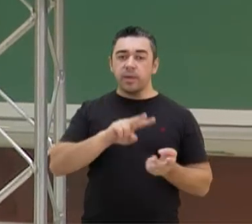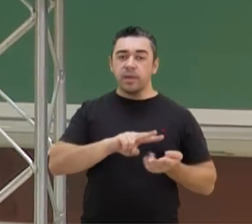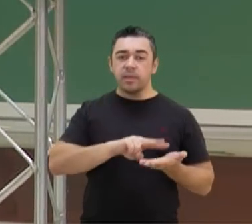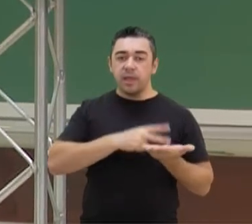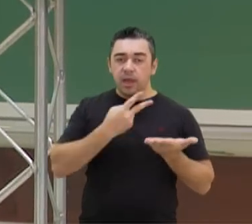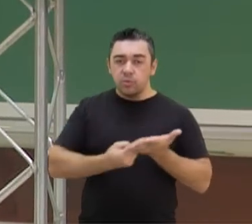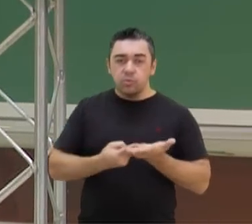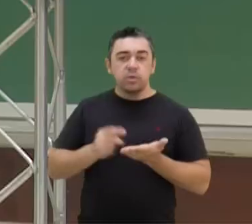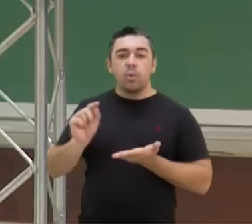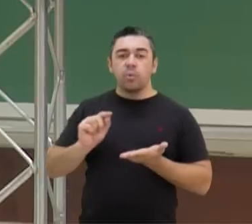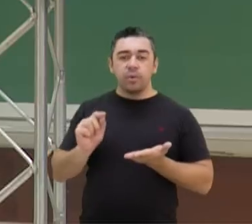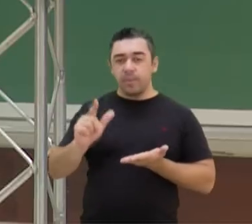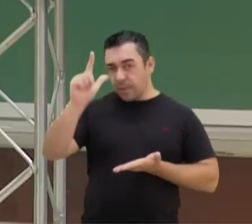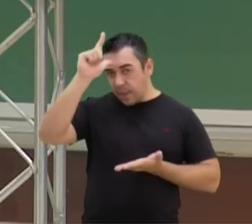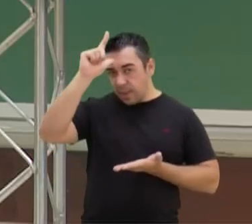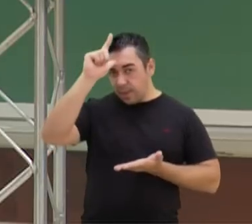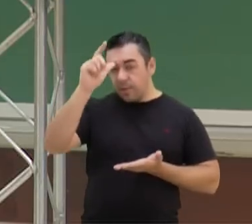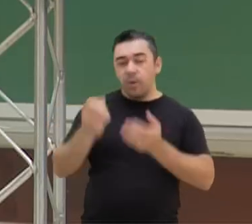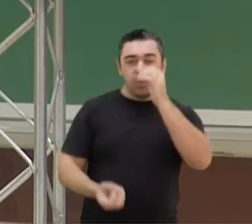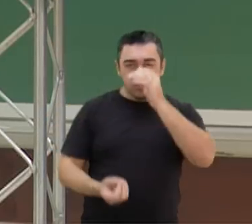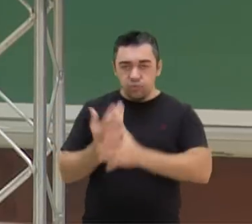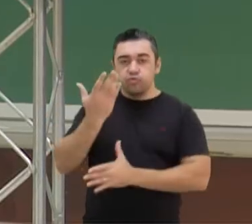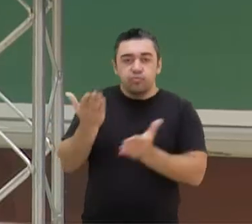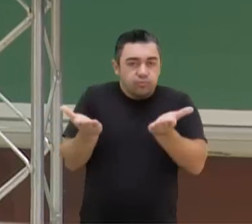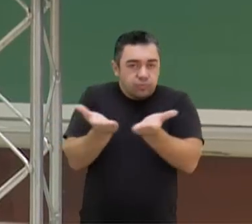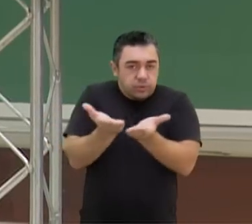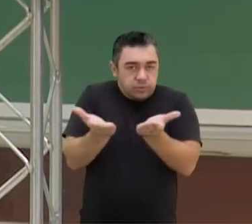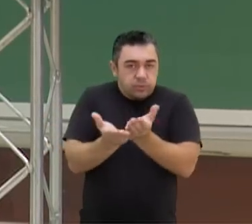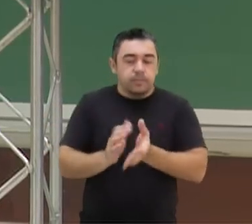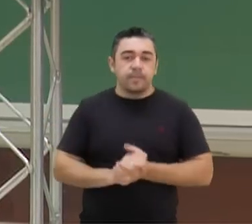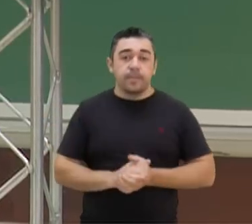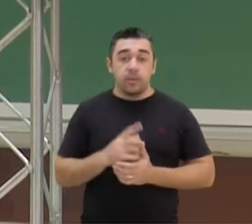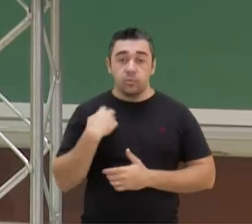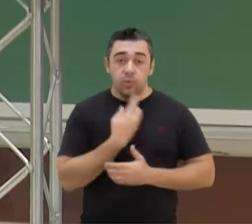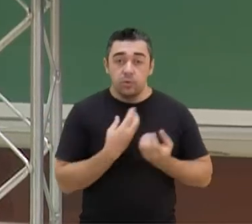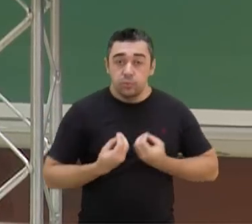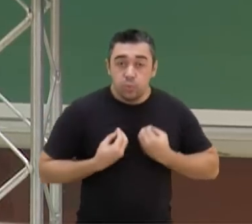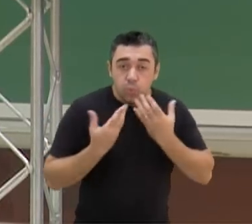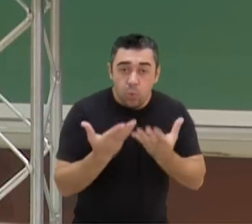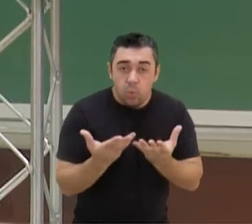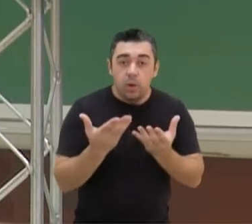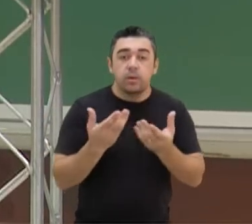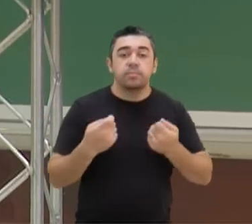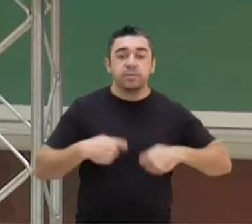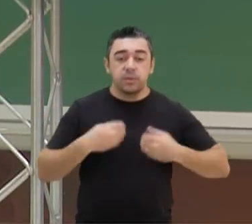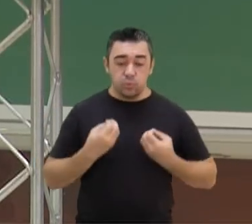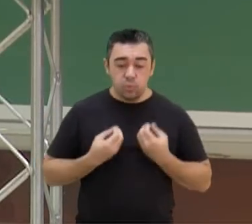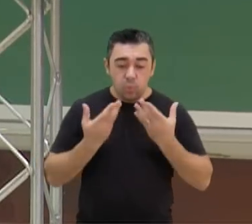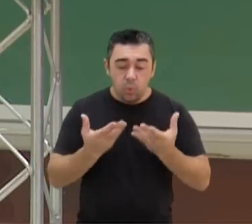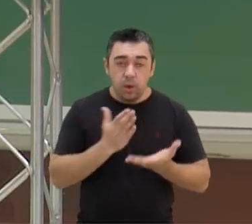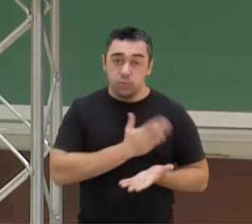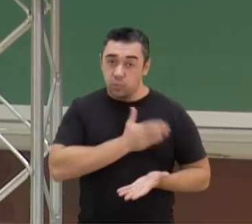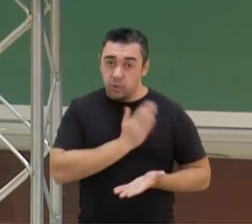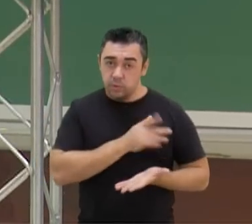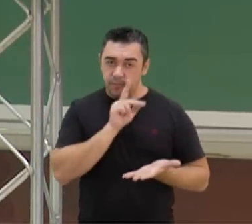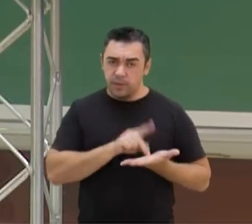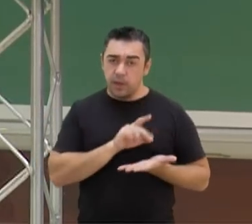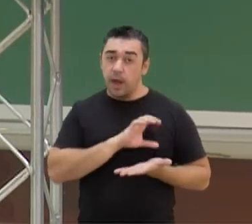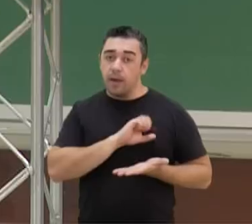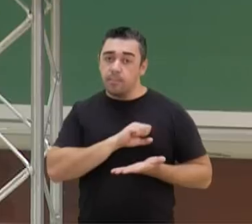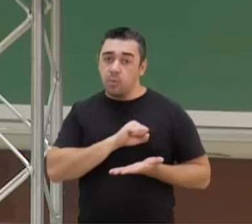grande façanha e aí surgiu o protestantismo. Diz que quando a gente doa algo para alguém, tem que doar com o coração, com